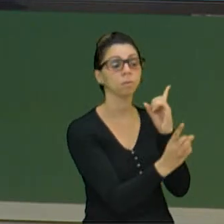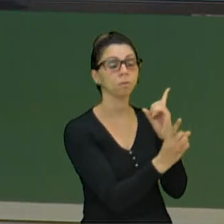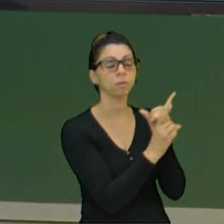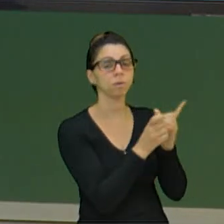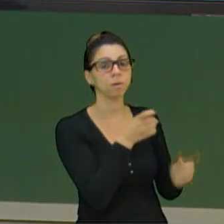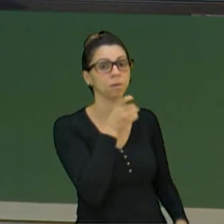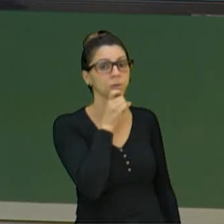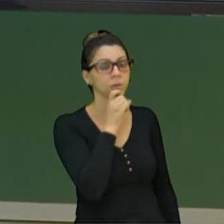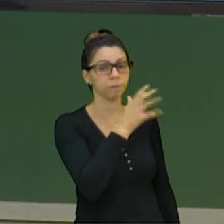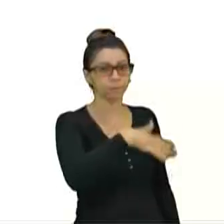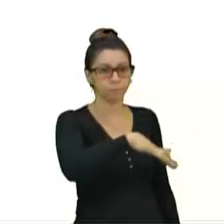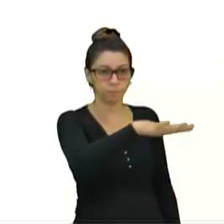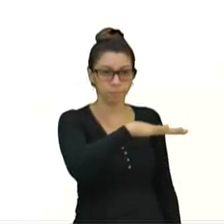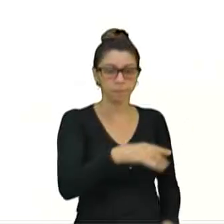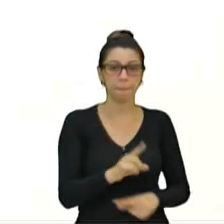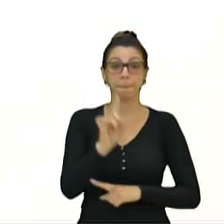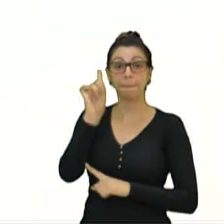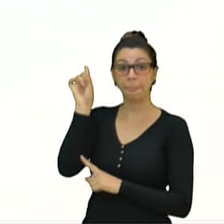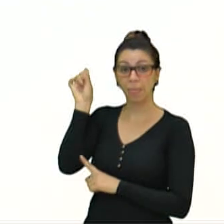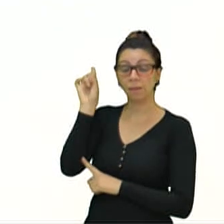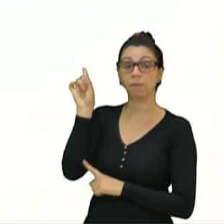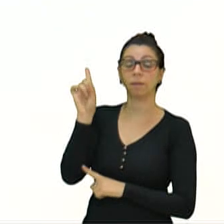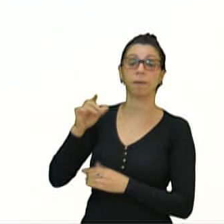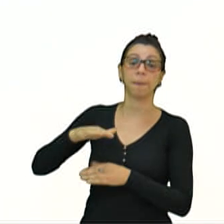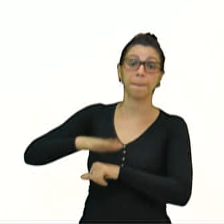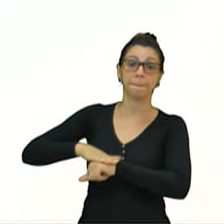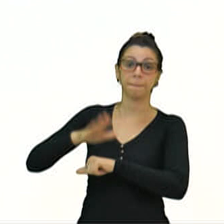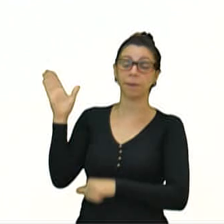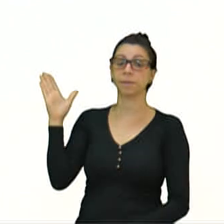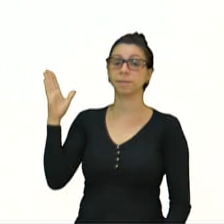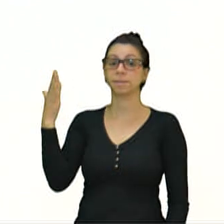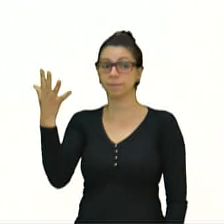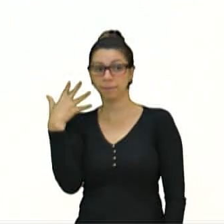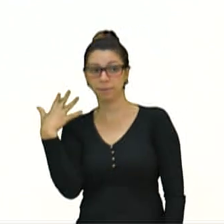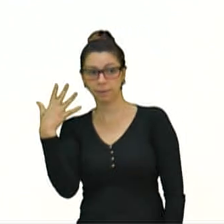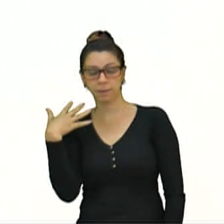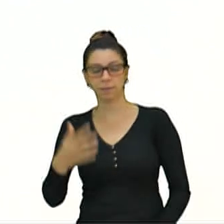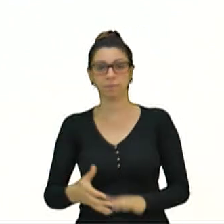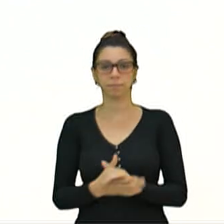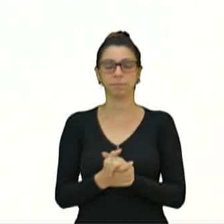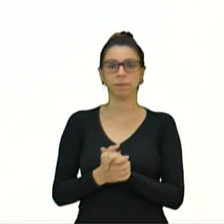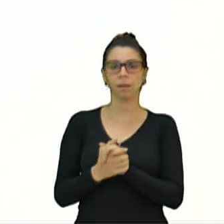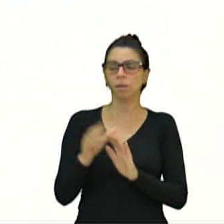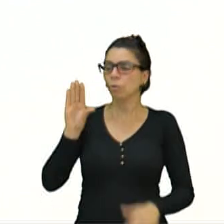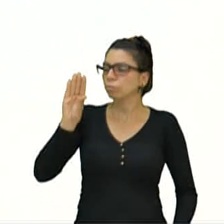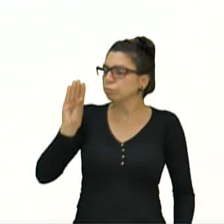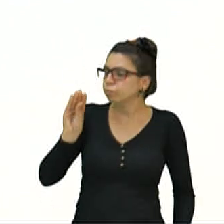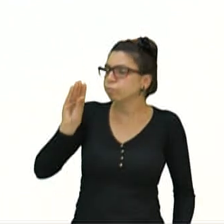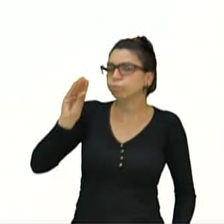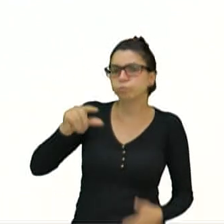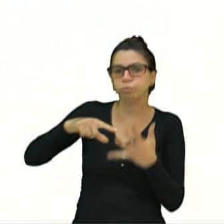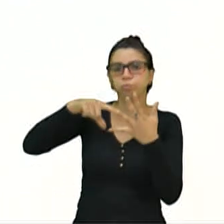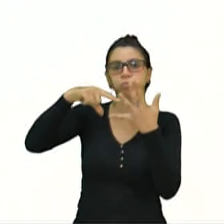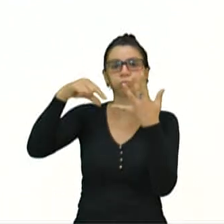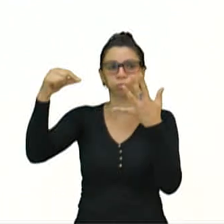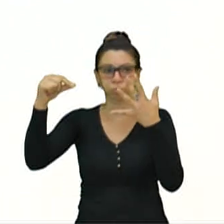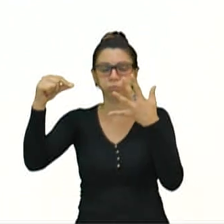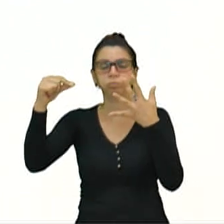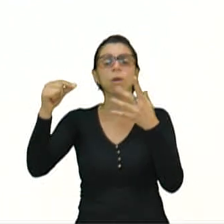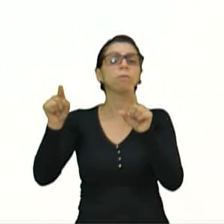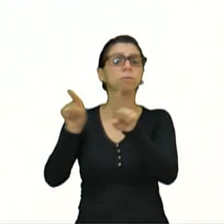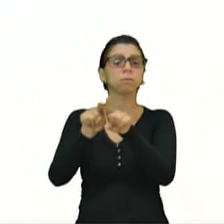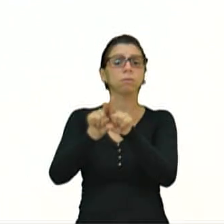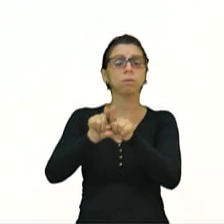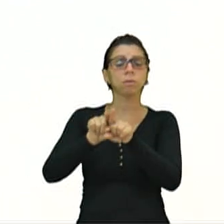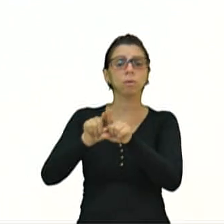sementes delas e as folhas, elas são mais carnosas, então são mais gordinhas, têm uma suculência e podem ser usadas na